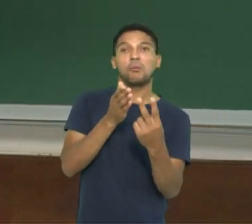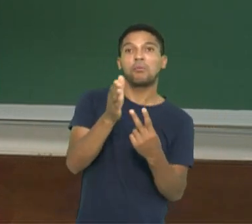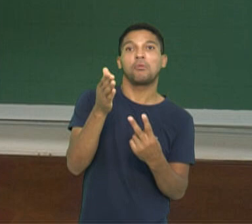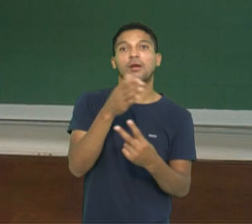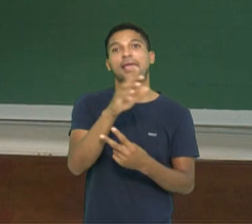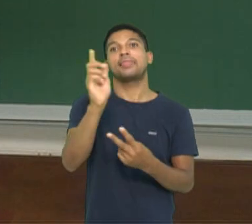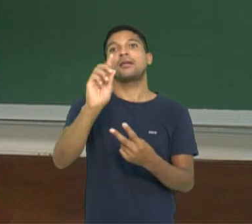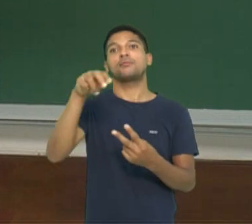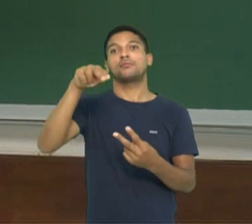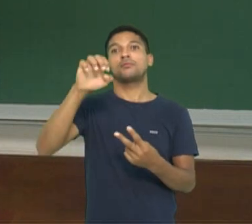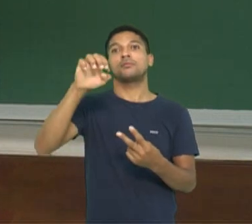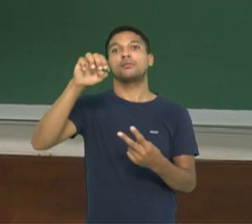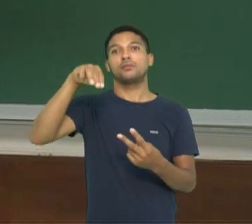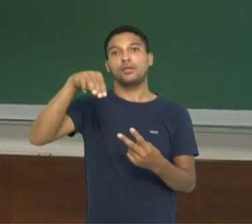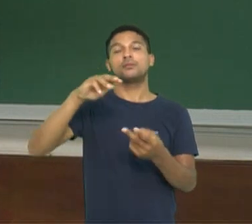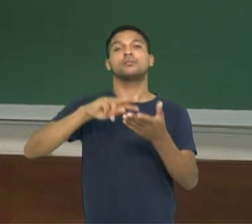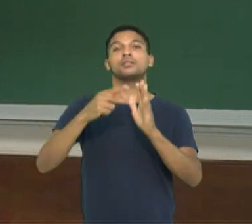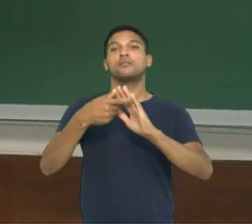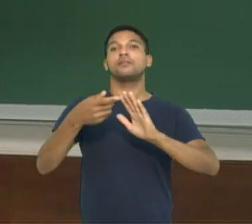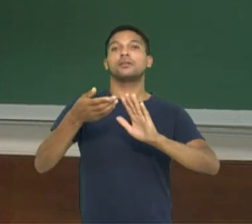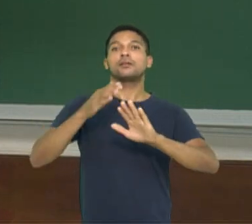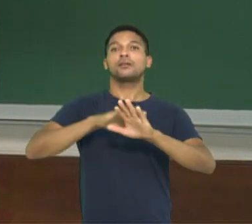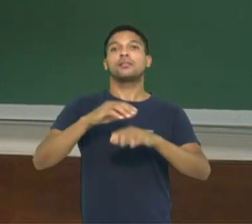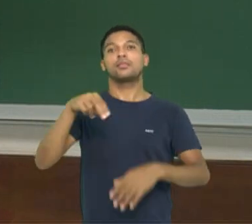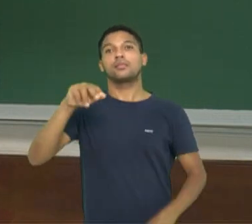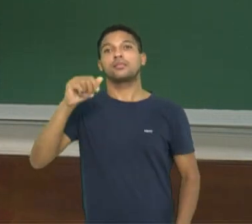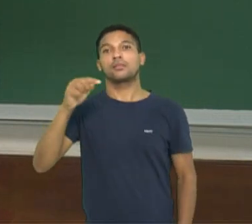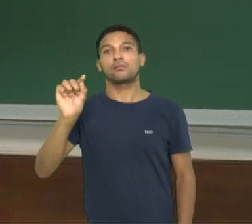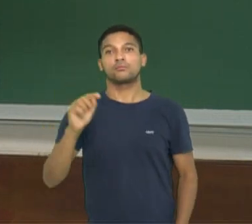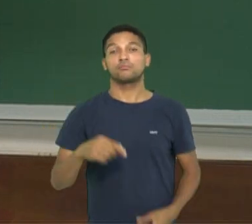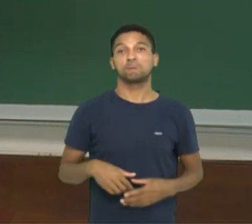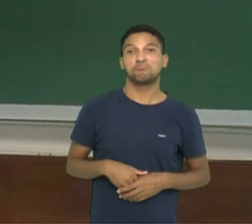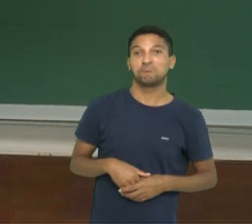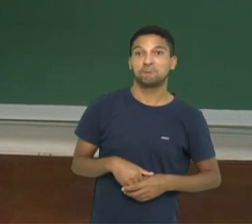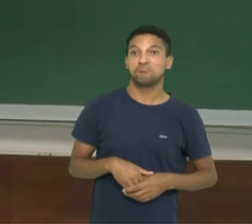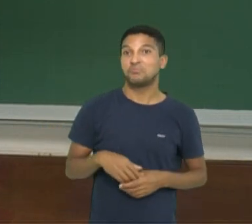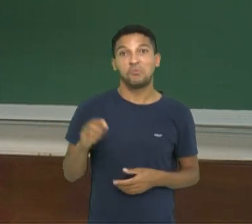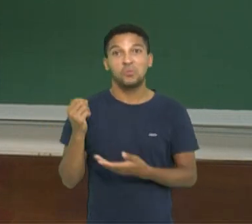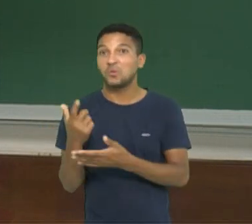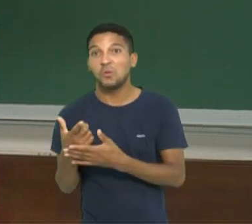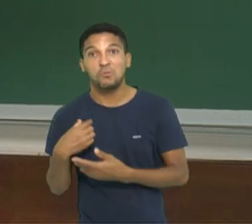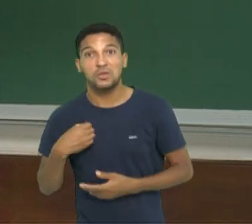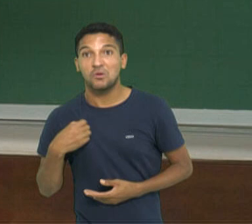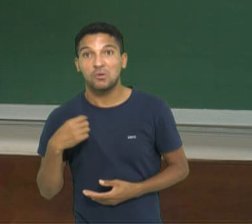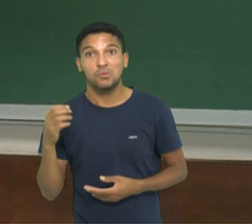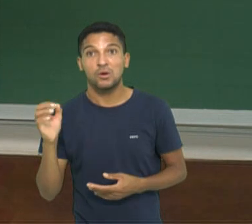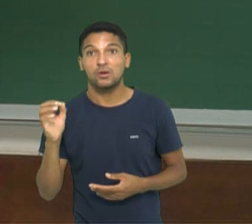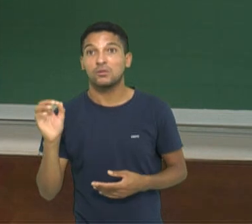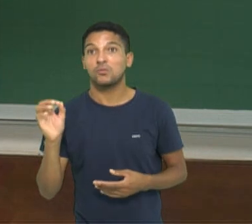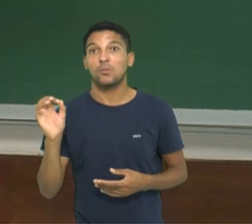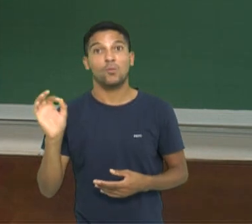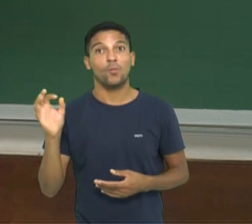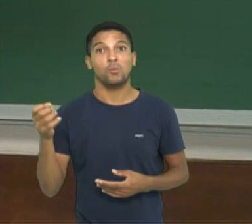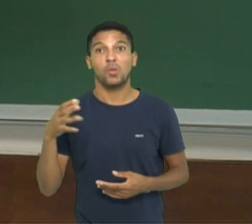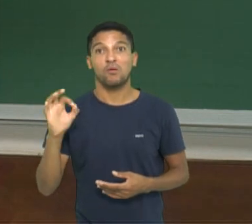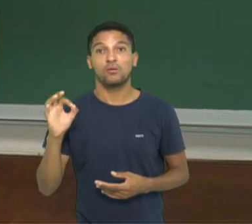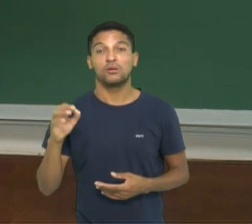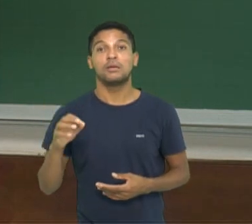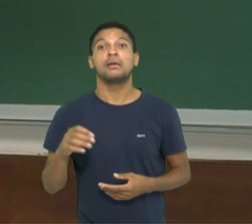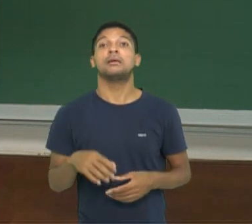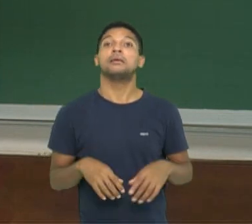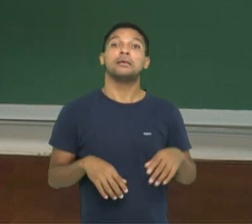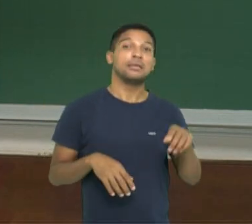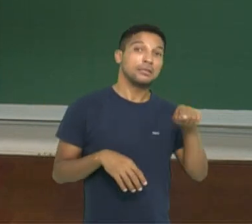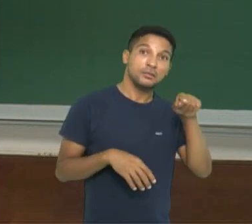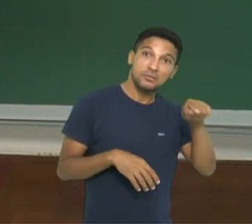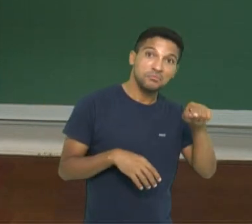soma, né? Duas orações ali, o verbo ir e o verbo comprar, certo? Temos aqui agora um quadrinho, né, uma